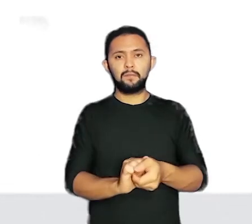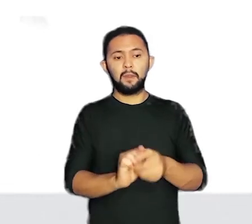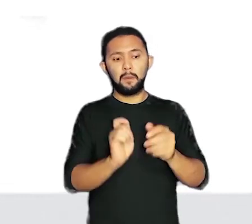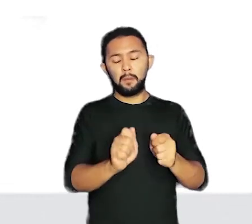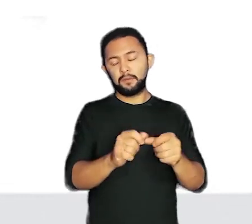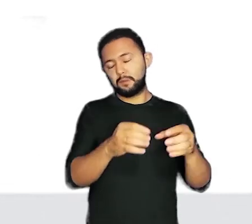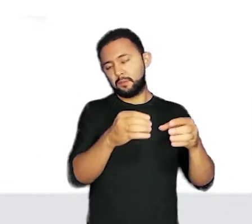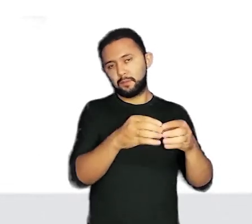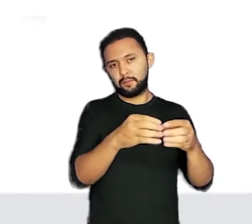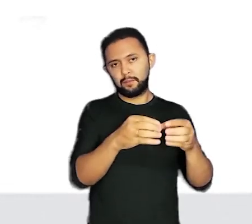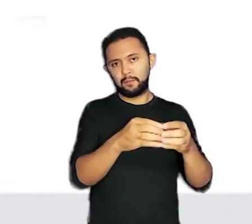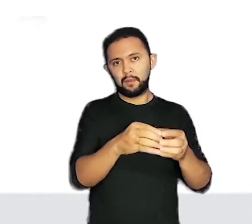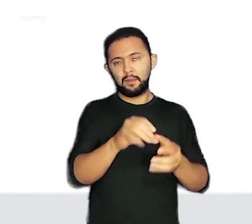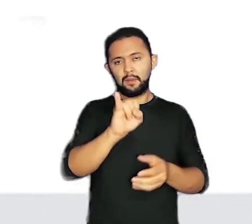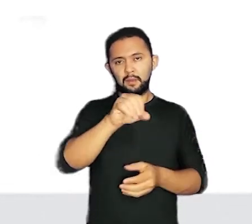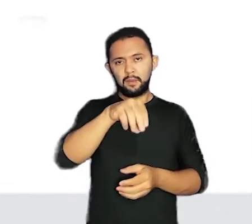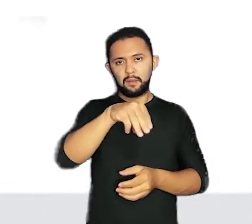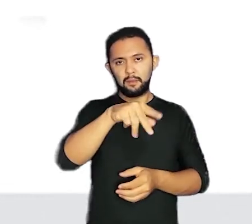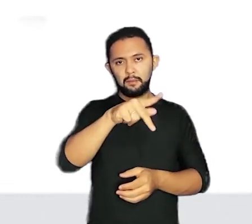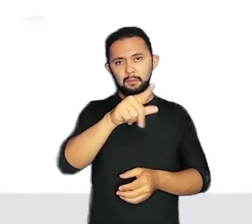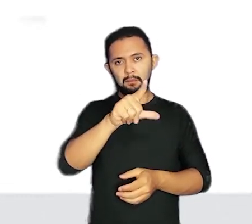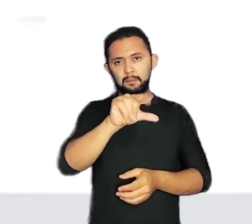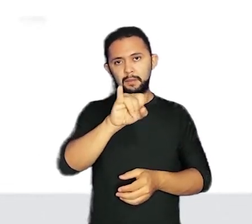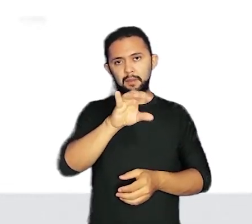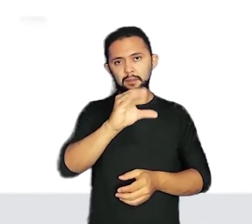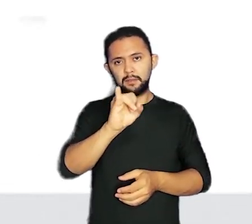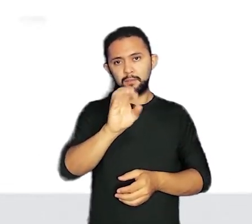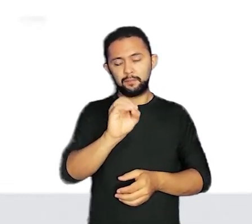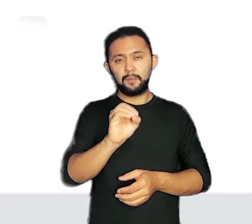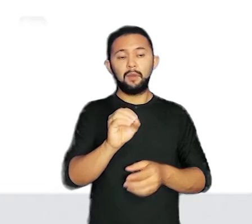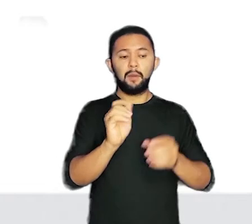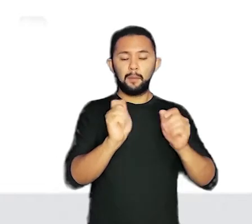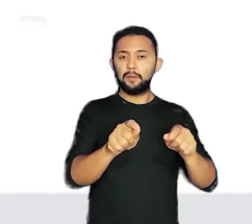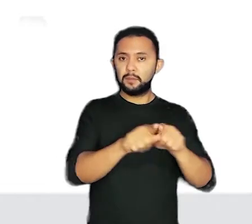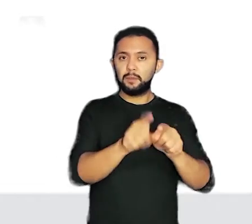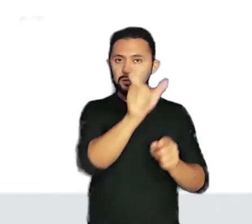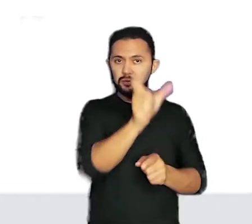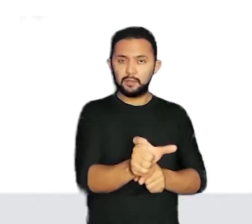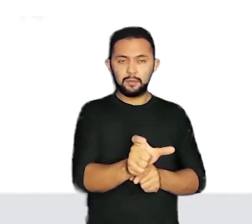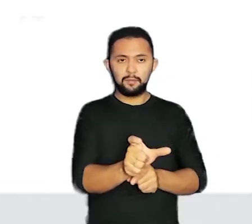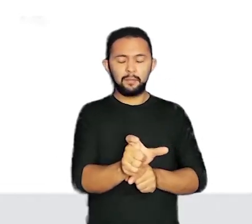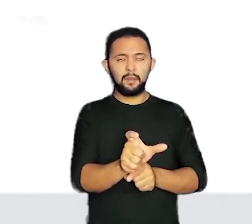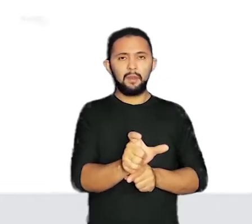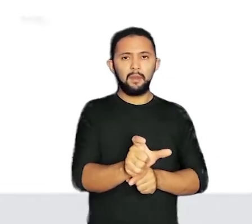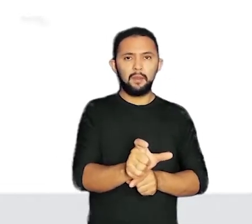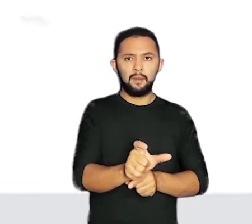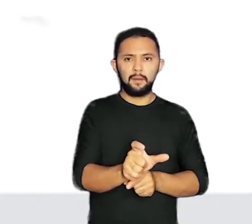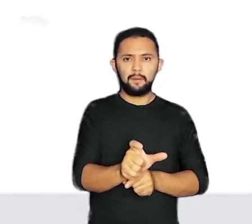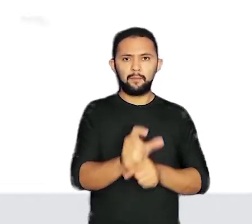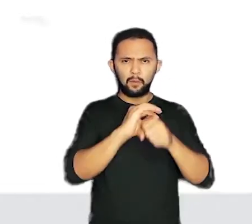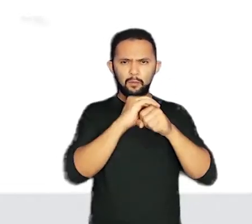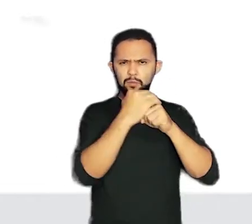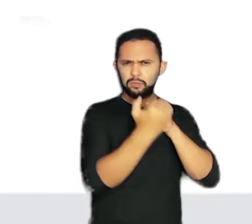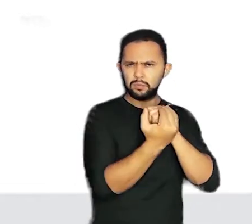pode ser um sujeito indeterminado e pode ser um sujeito inexistente, tá? Então o sujeito ele pode ser